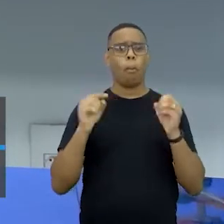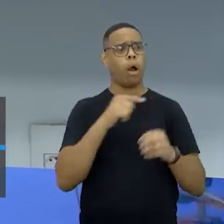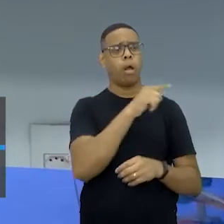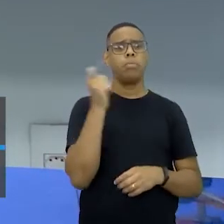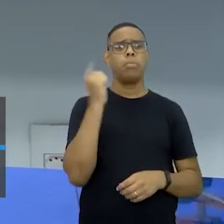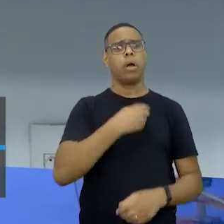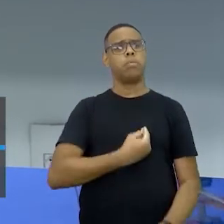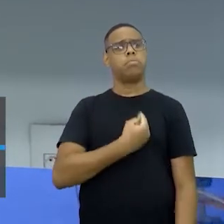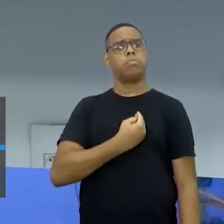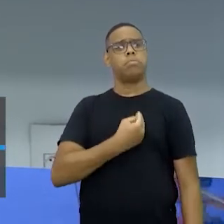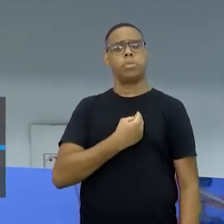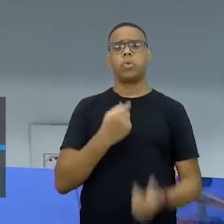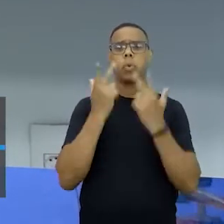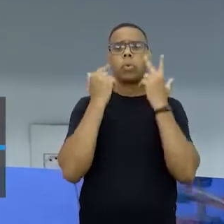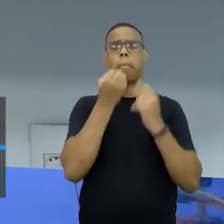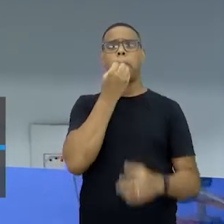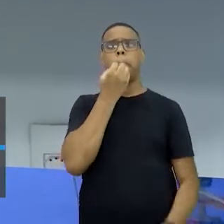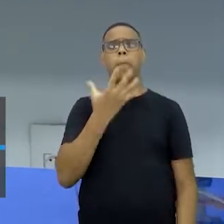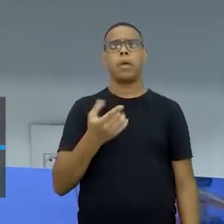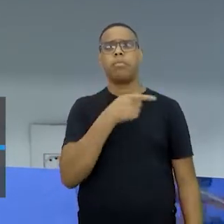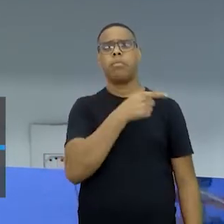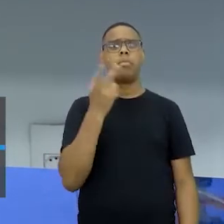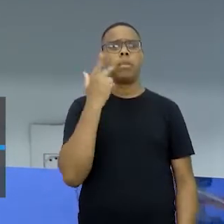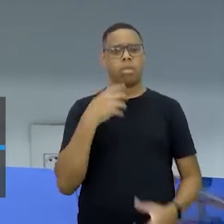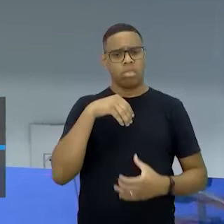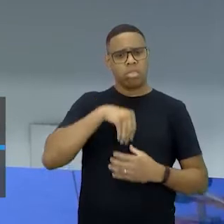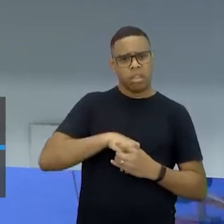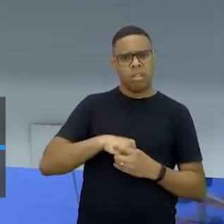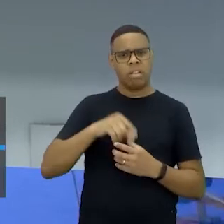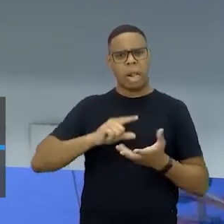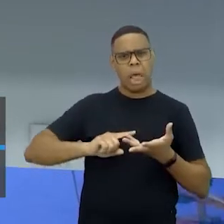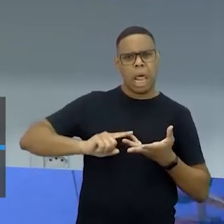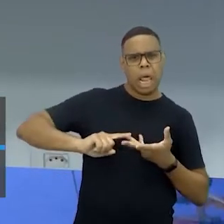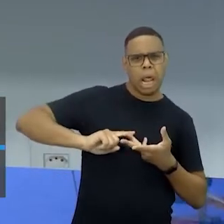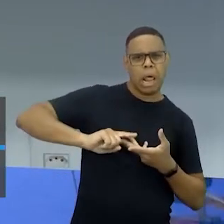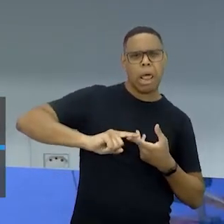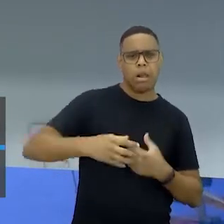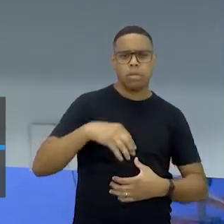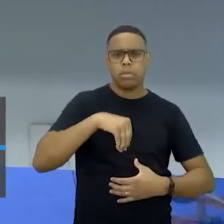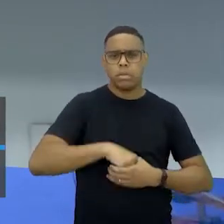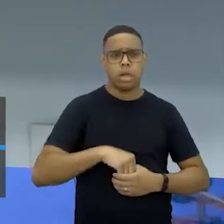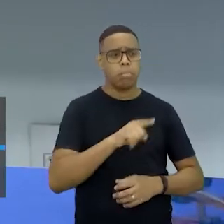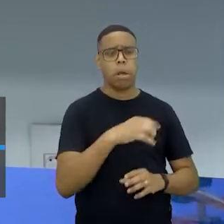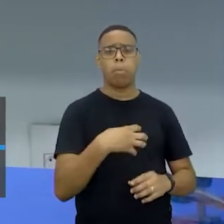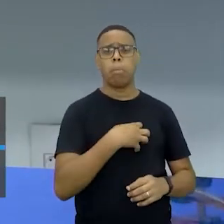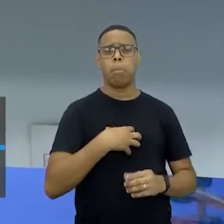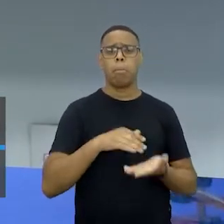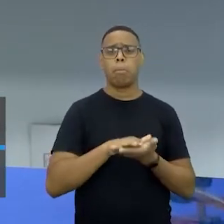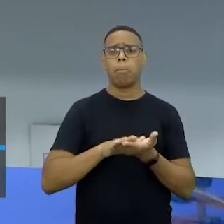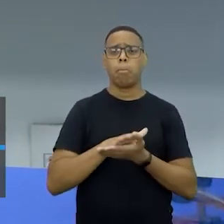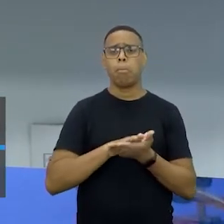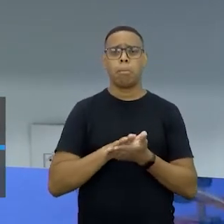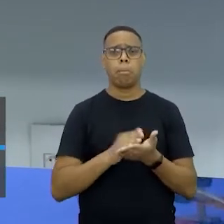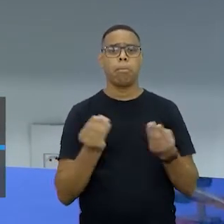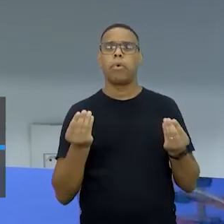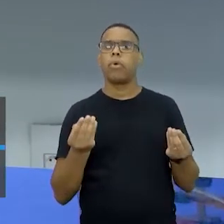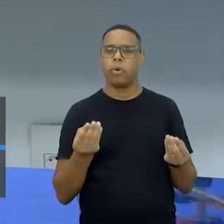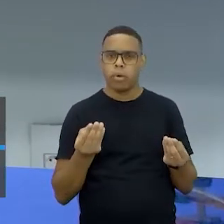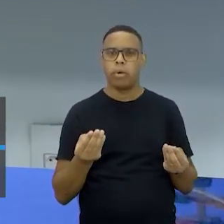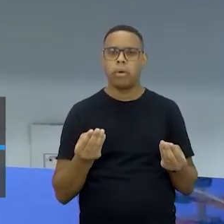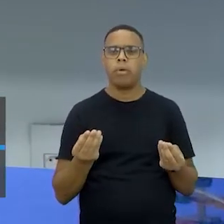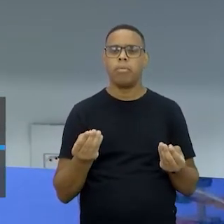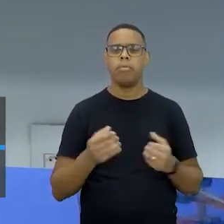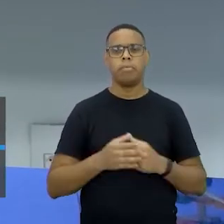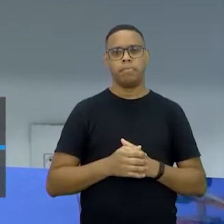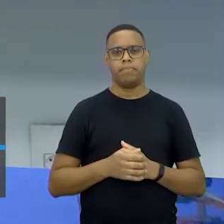conseguiam sobreviver muito bem o mesmo tendo uma carga parasitária muito grande no seu interior né no